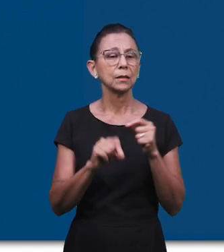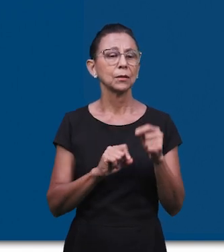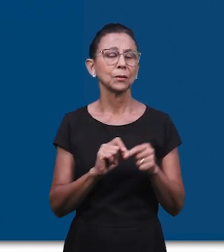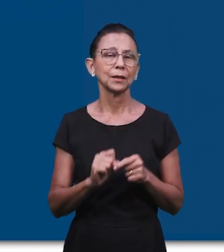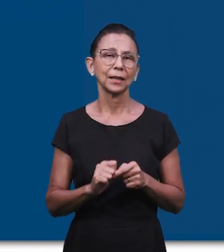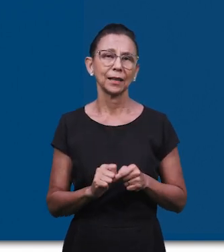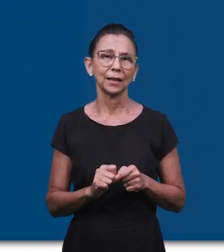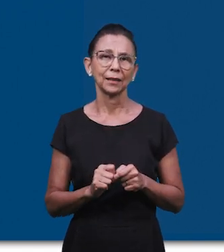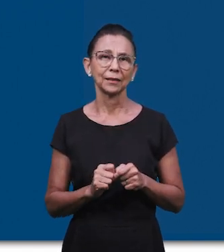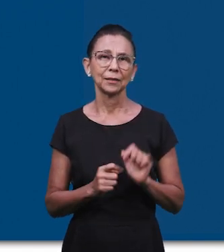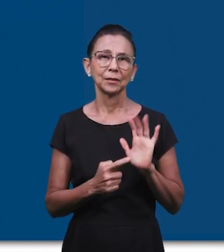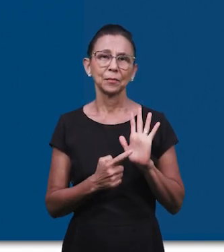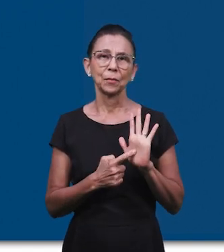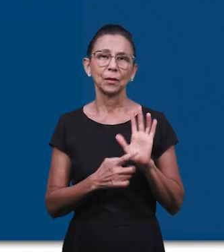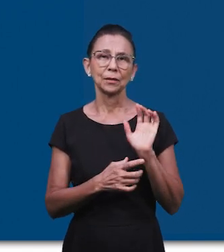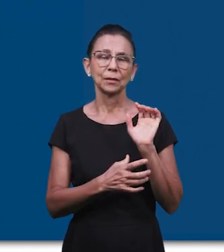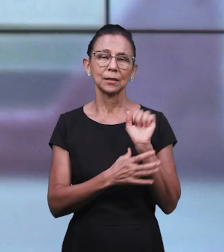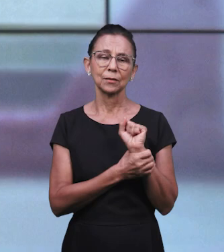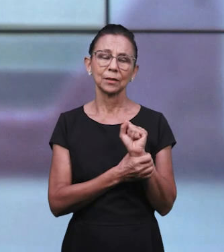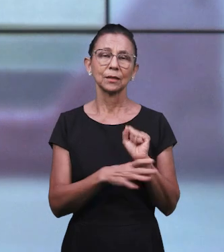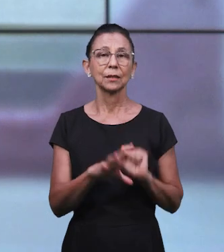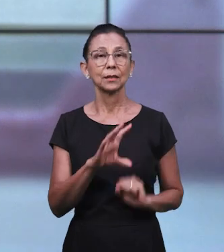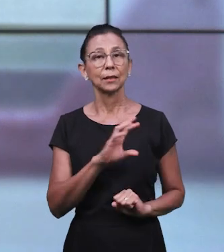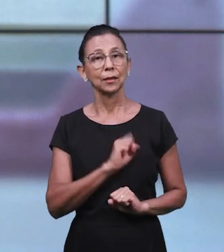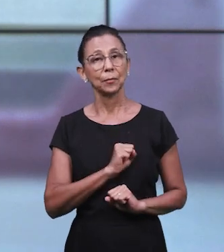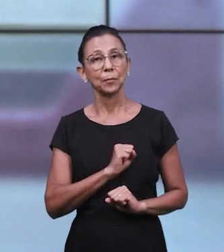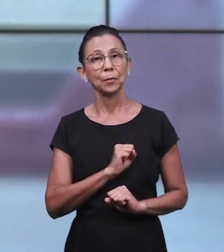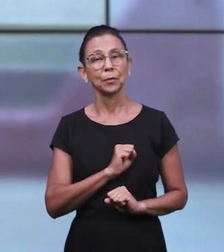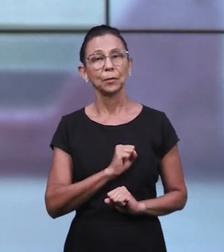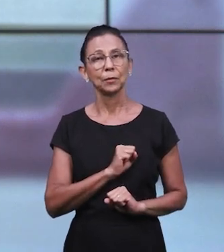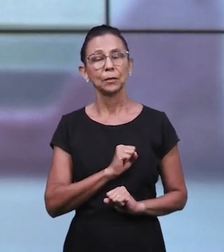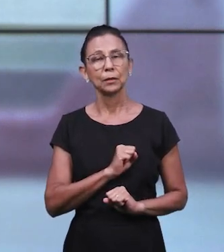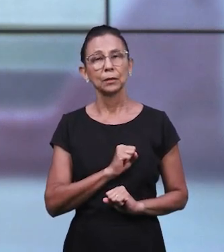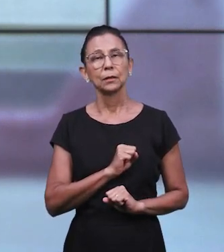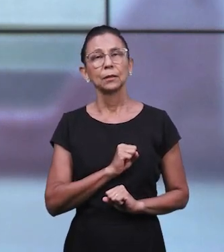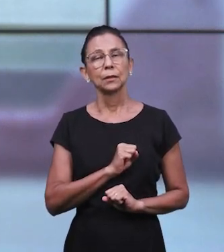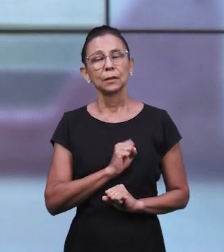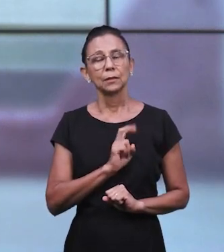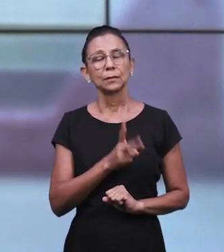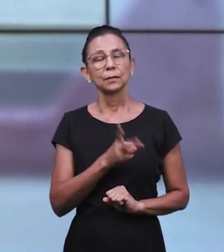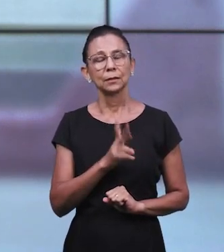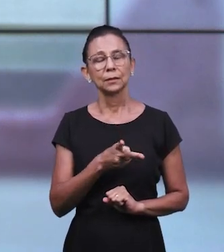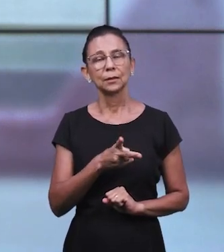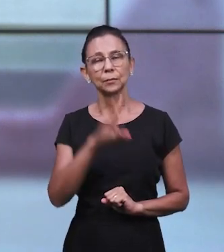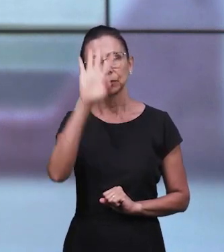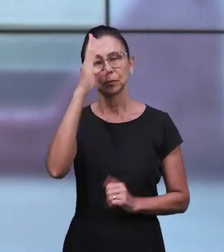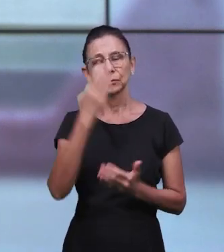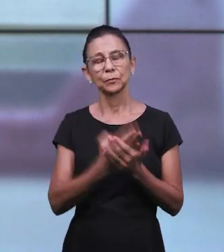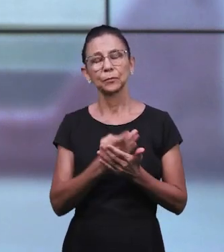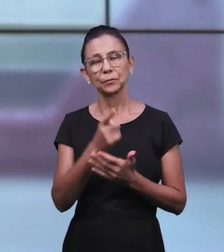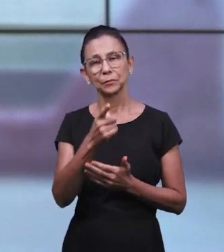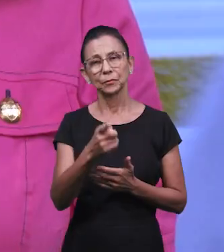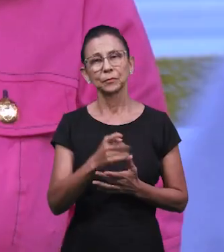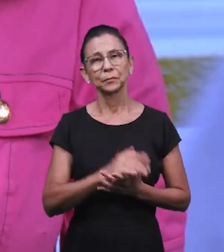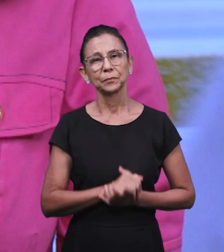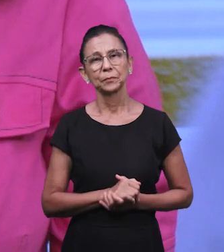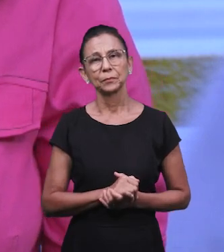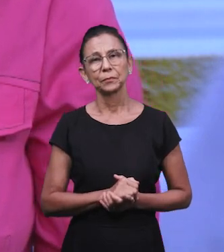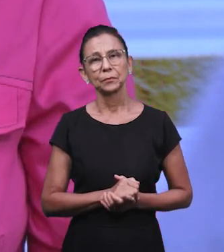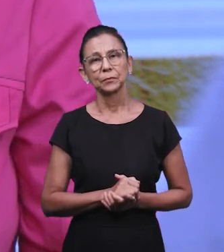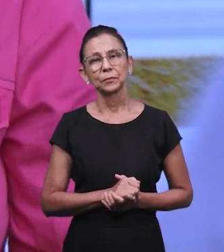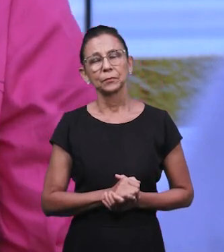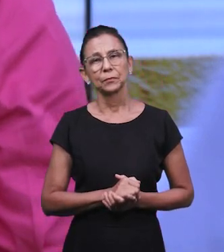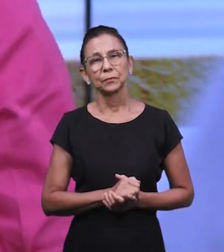amor e dará segurança ao seu filho. Ele saberá que em todas as circunstâncias poderá contar com você. Que o